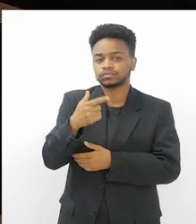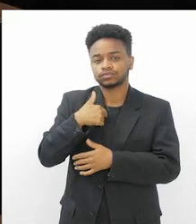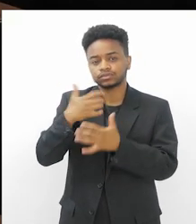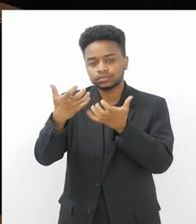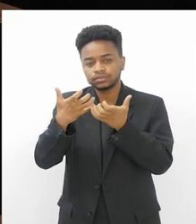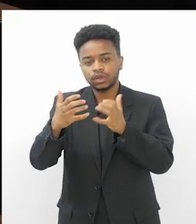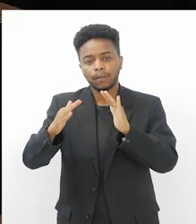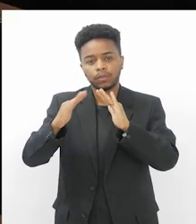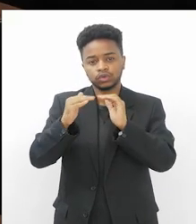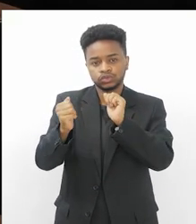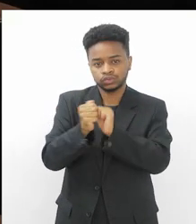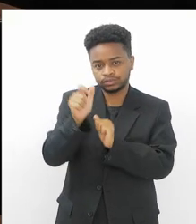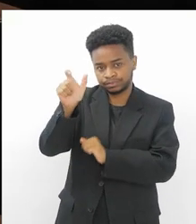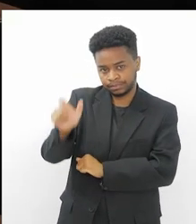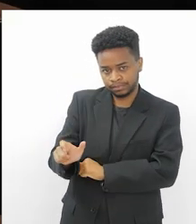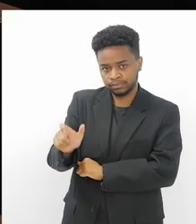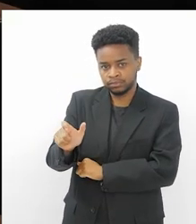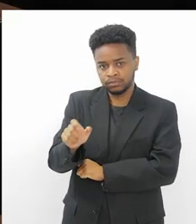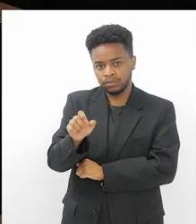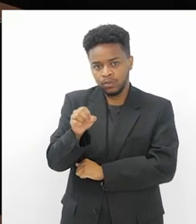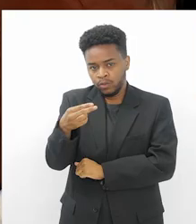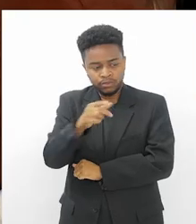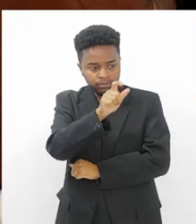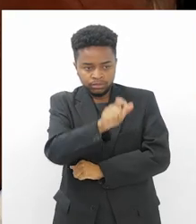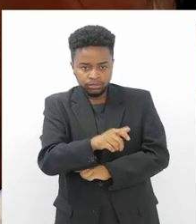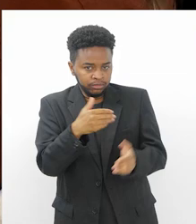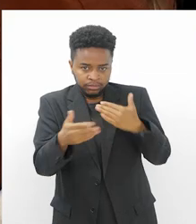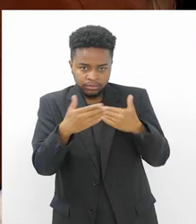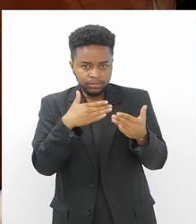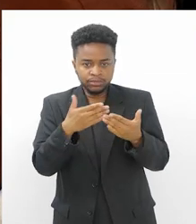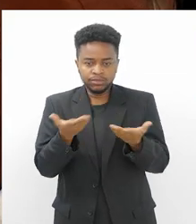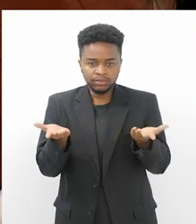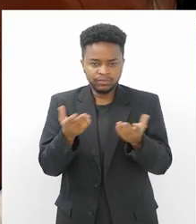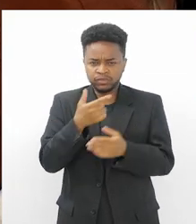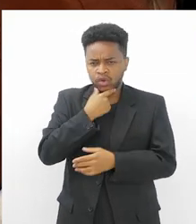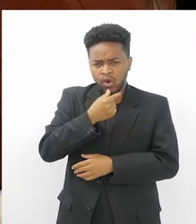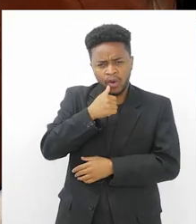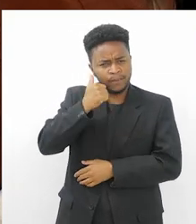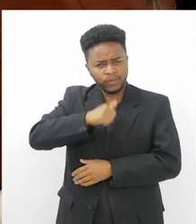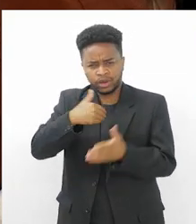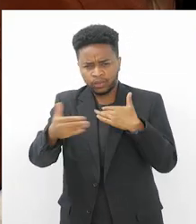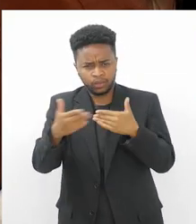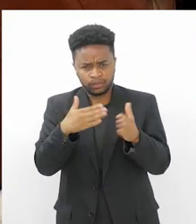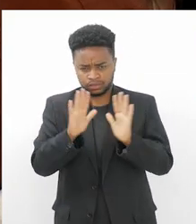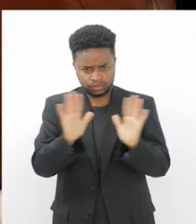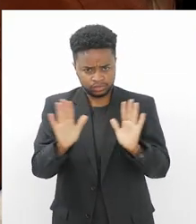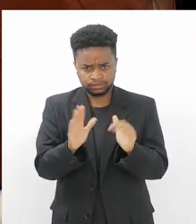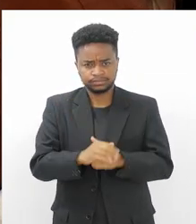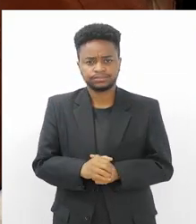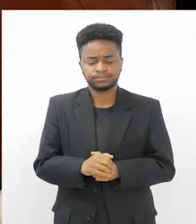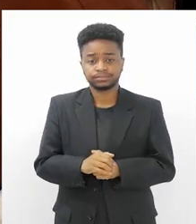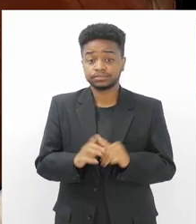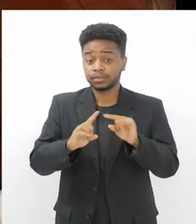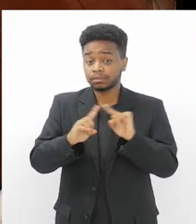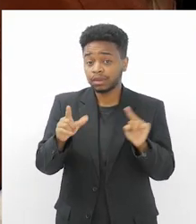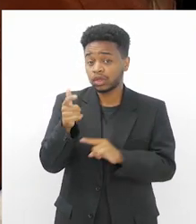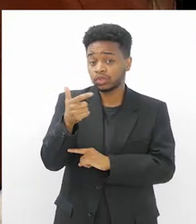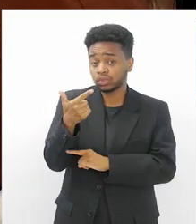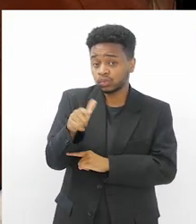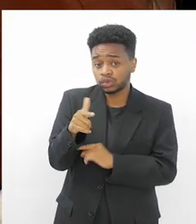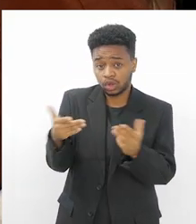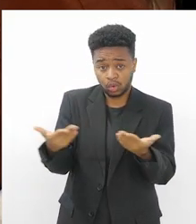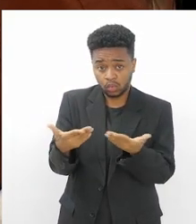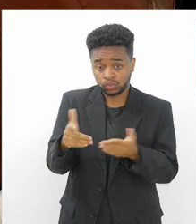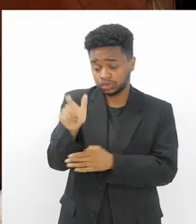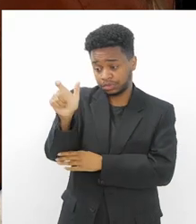você gostaria de morar com uma pessoa X ou Y, enfim, não interessa, homem ou mulher, você não tem